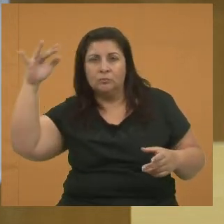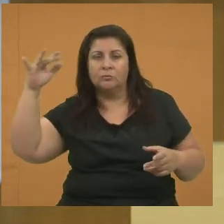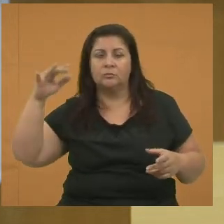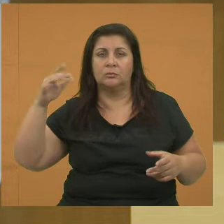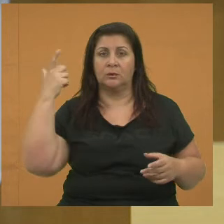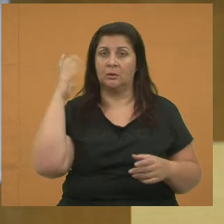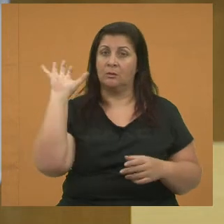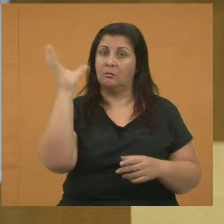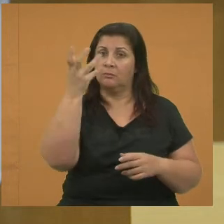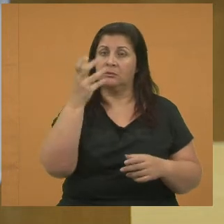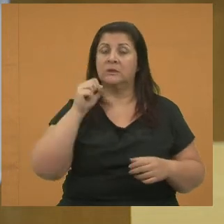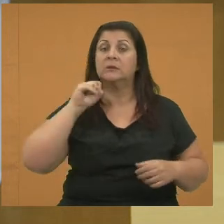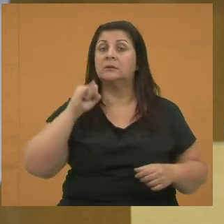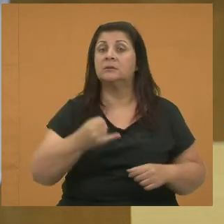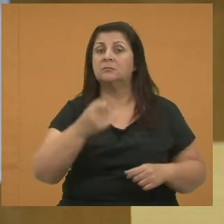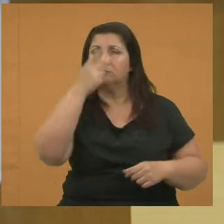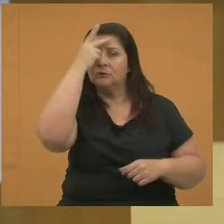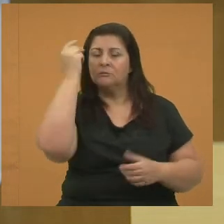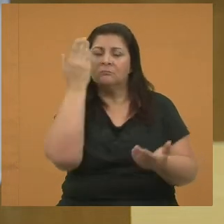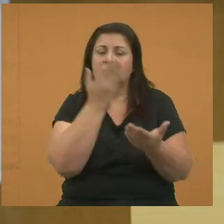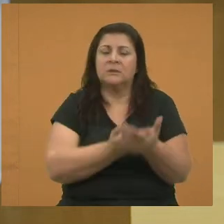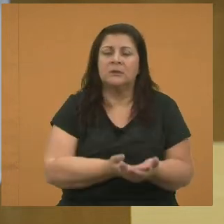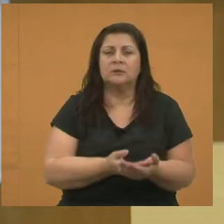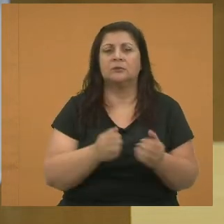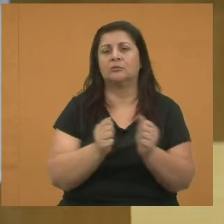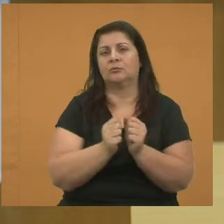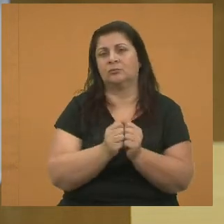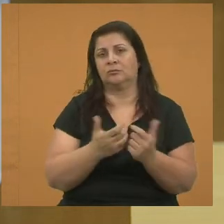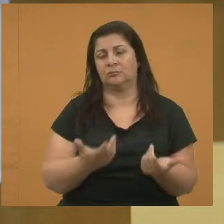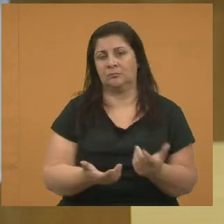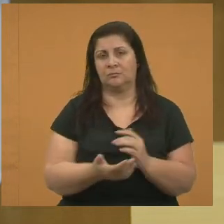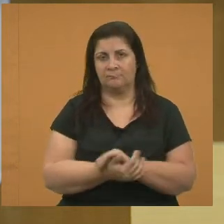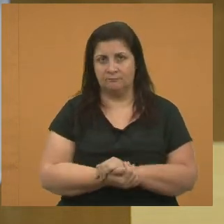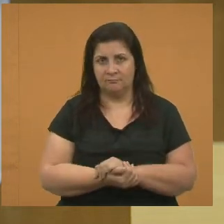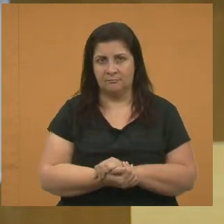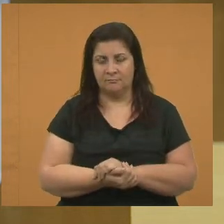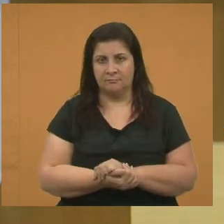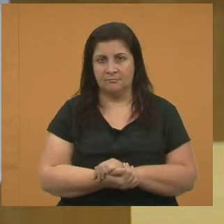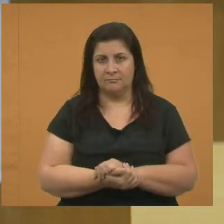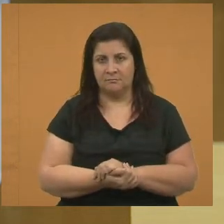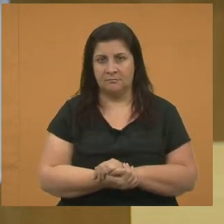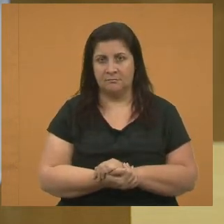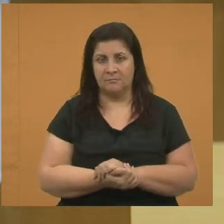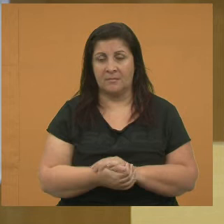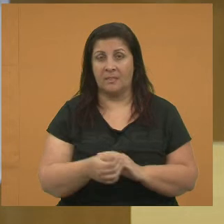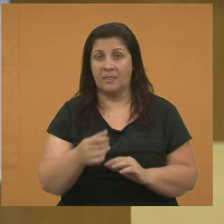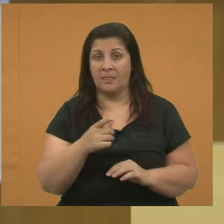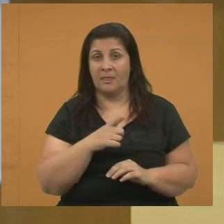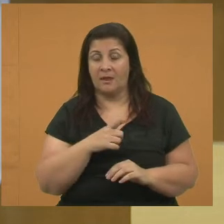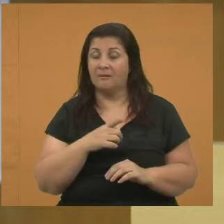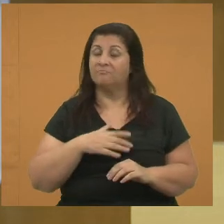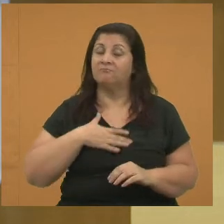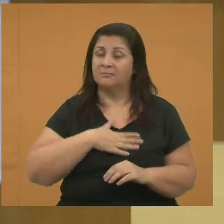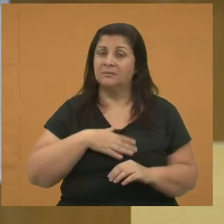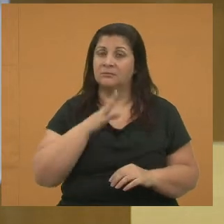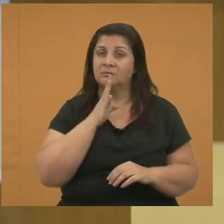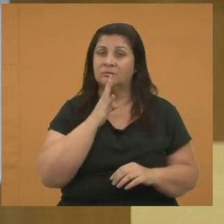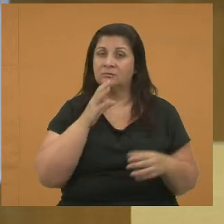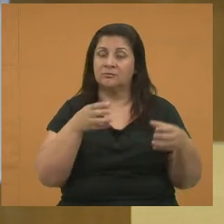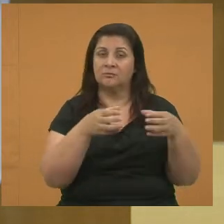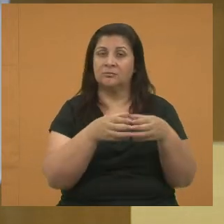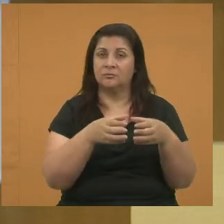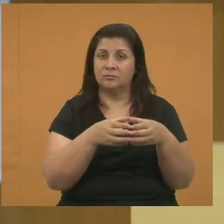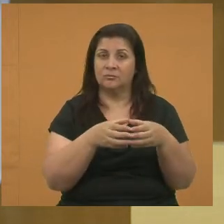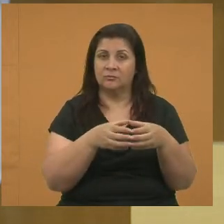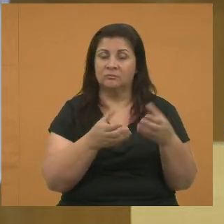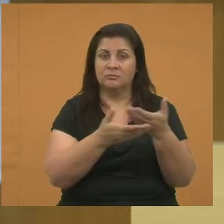uma pessoa acreditar conosco no nosso projeto. Eu conheci, tive o prazer de conhecer o grupo